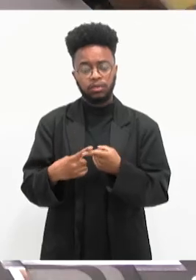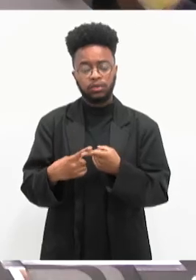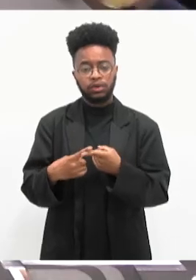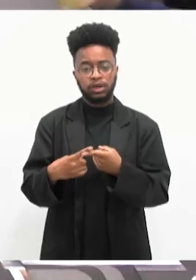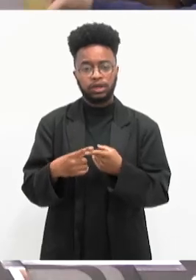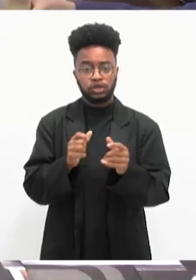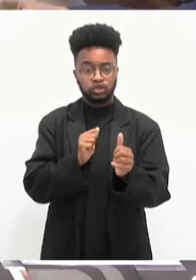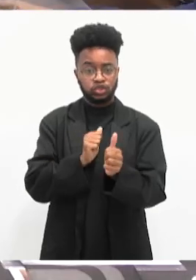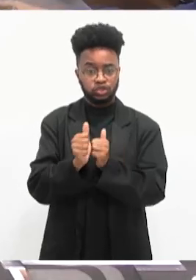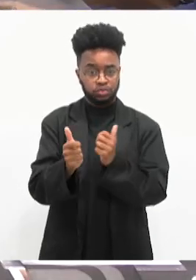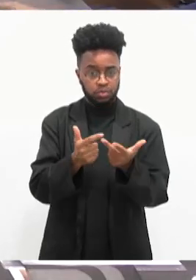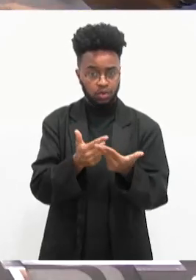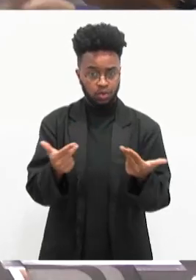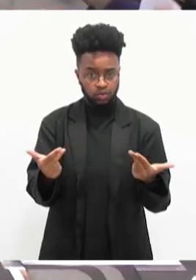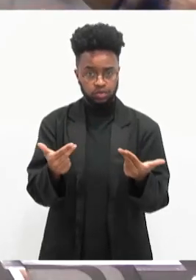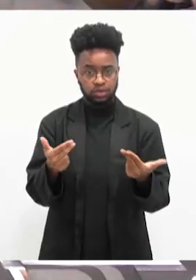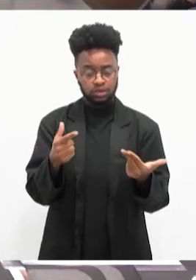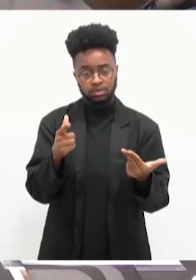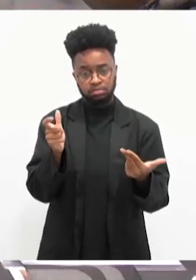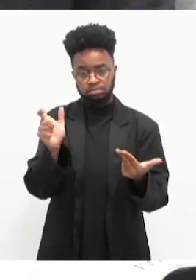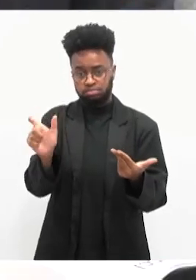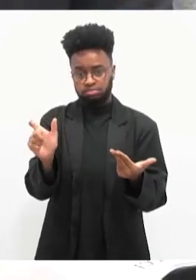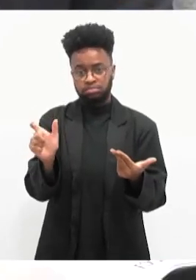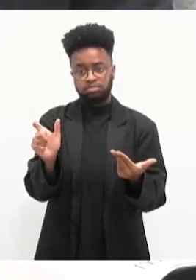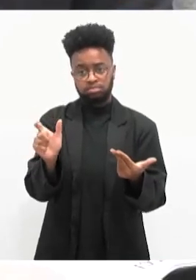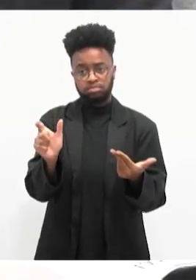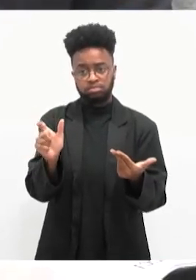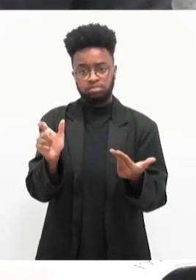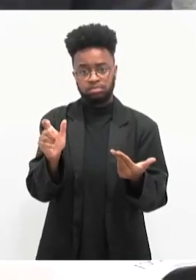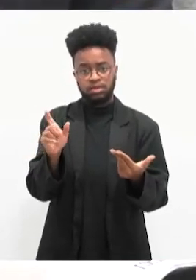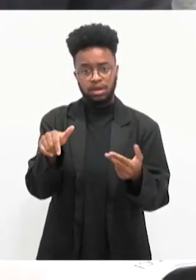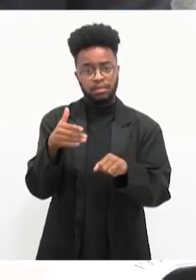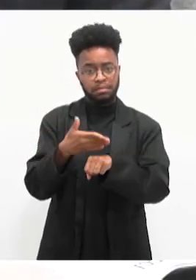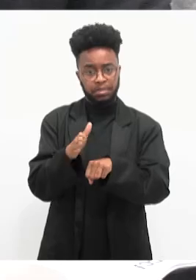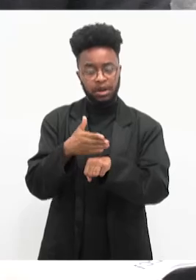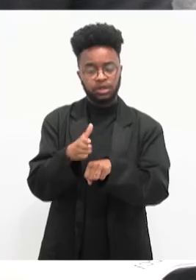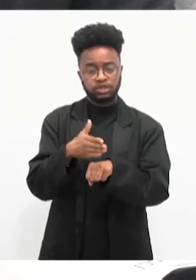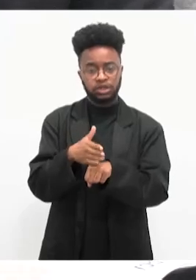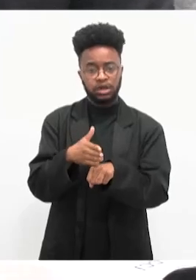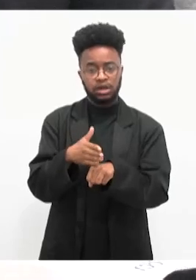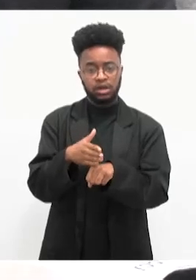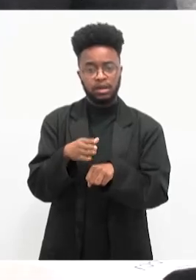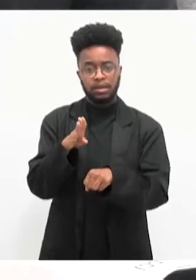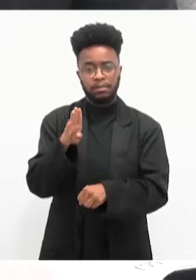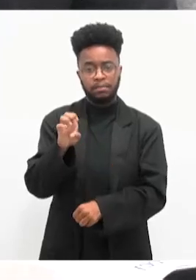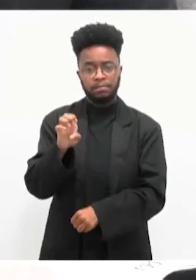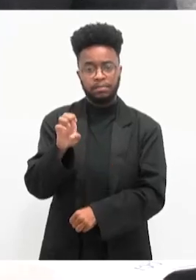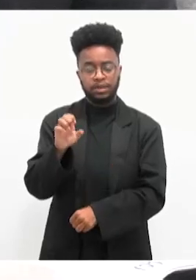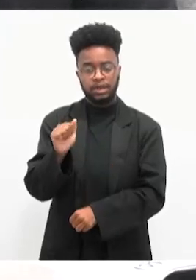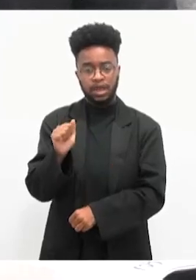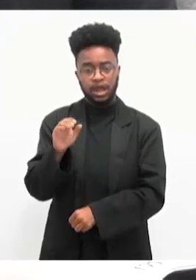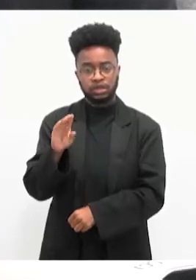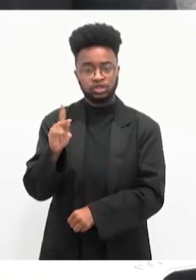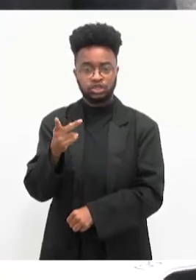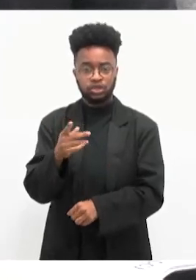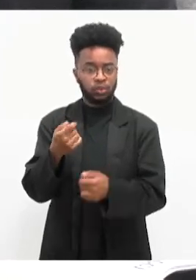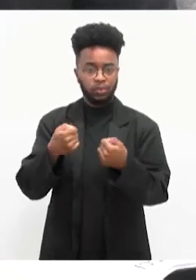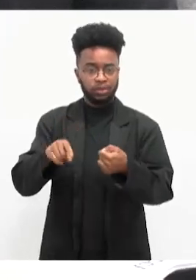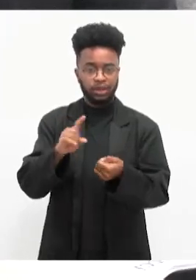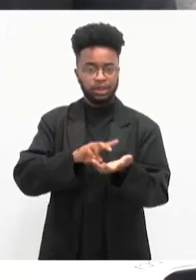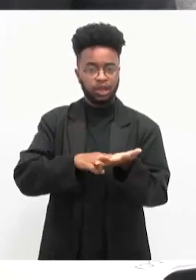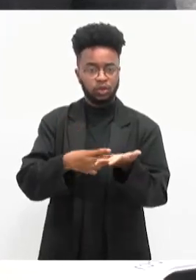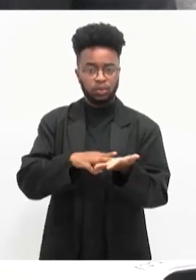como esporte, né, que é a definição do esporte. Tudo bem, a prática do beach tênis, sem a tradução. tradução